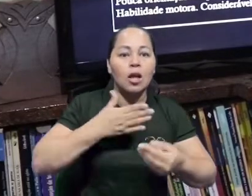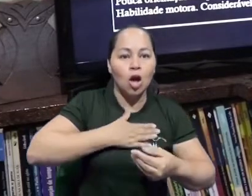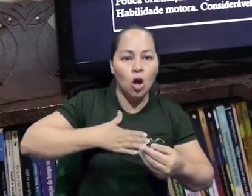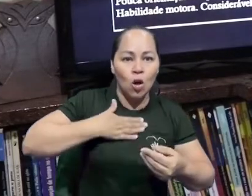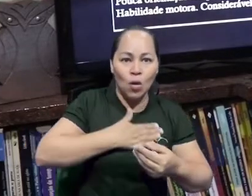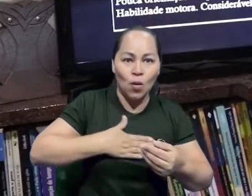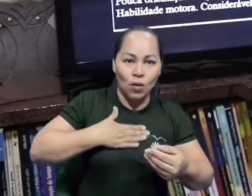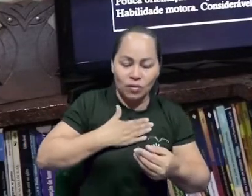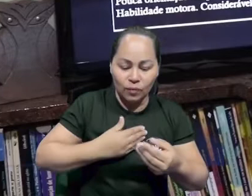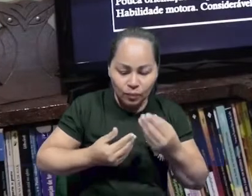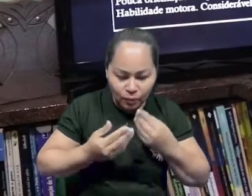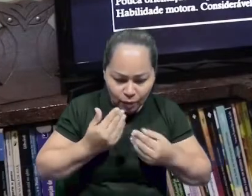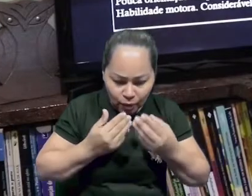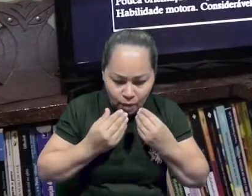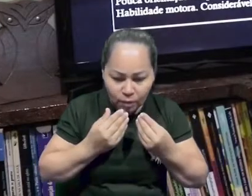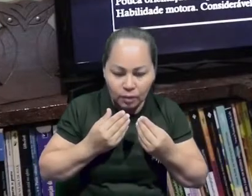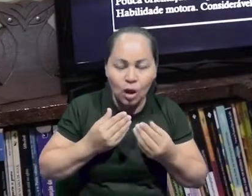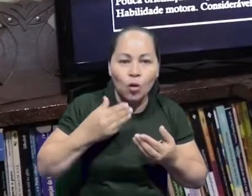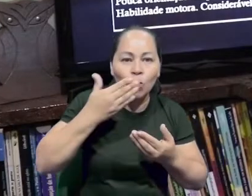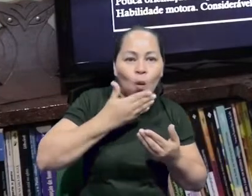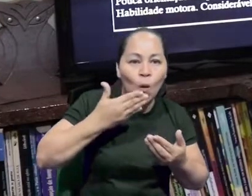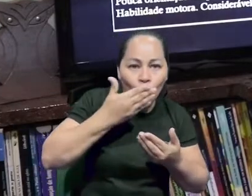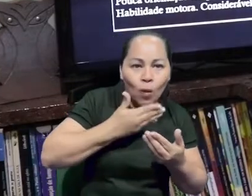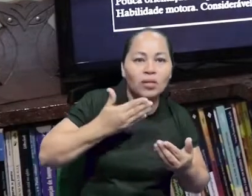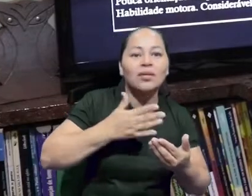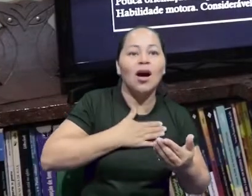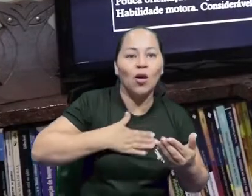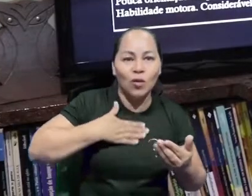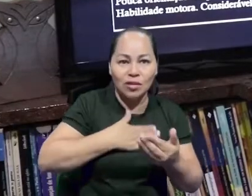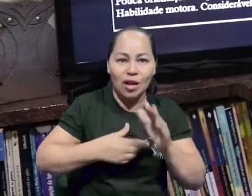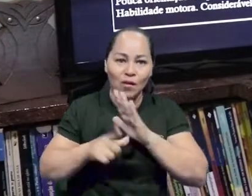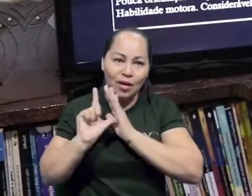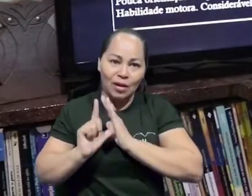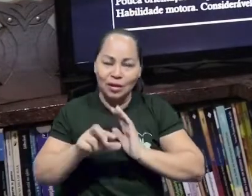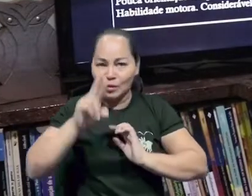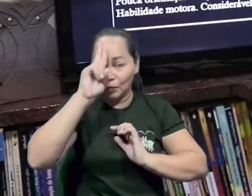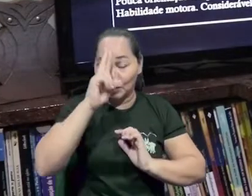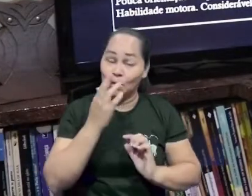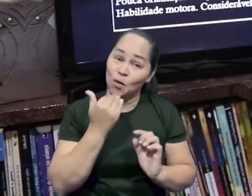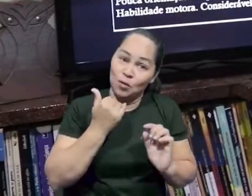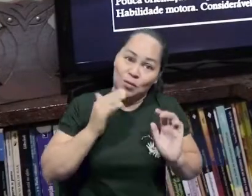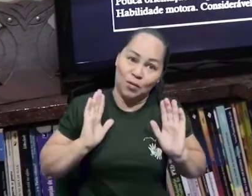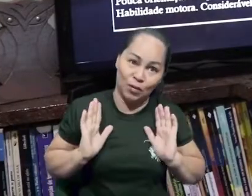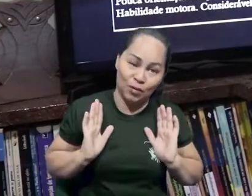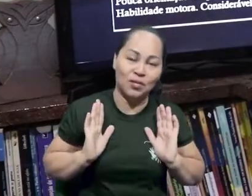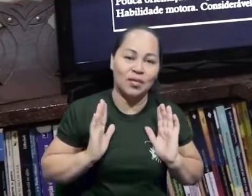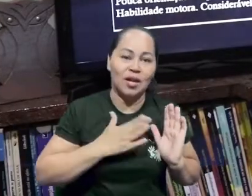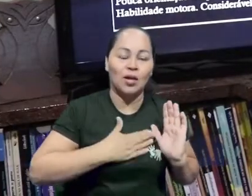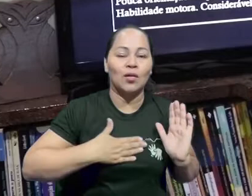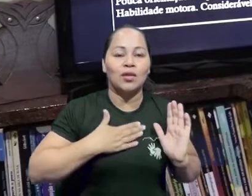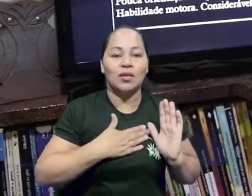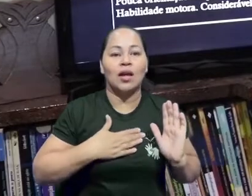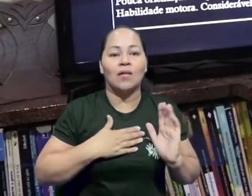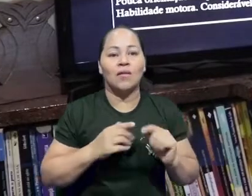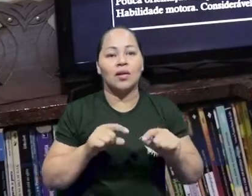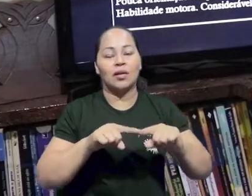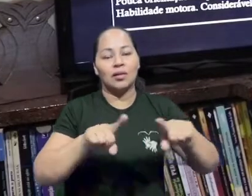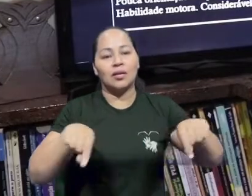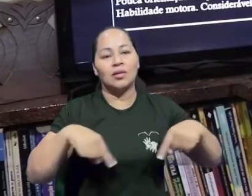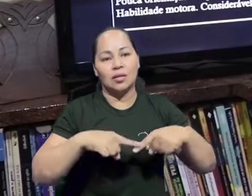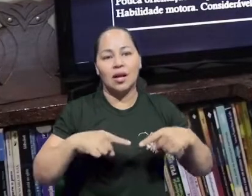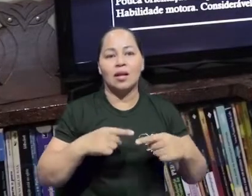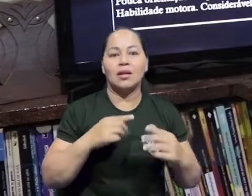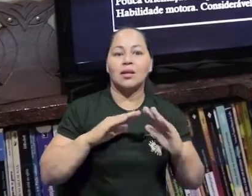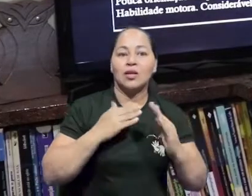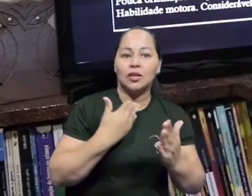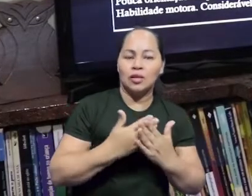a sobremesa do que o alimento. Isso mesmo, consegui avaliar ali antes de subir para a sala de aula para